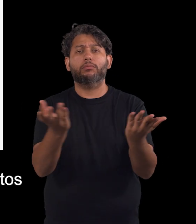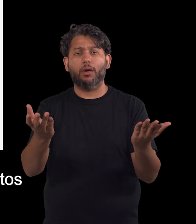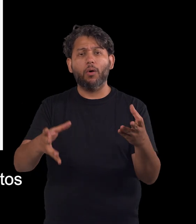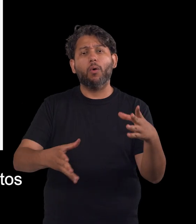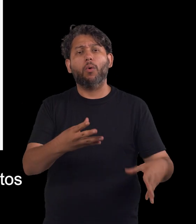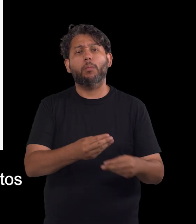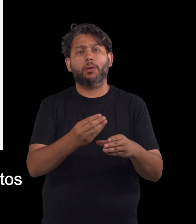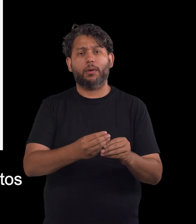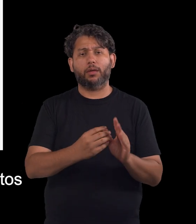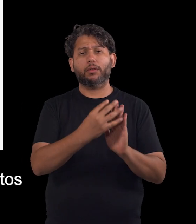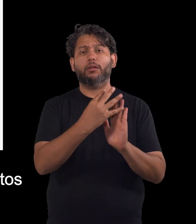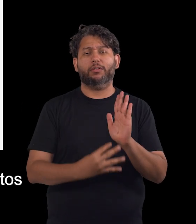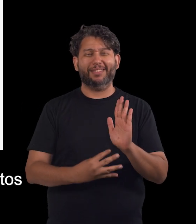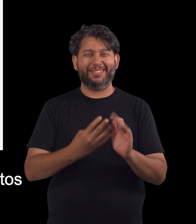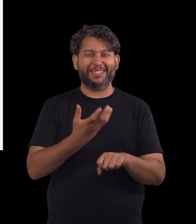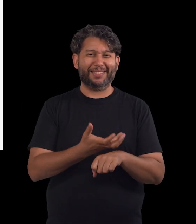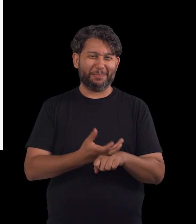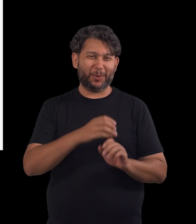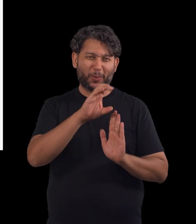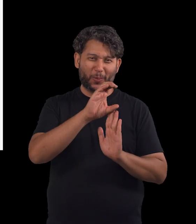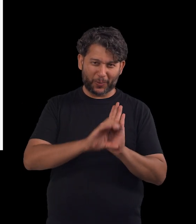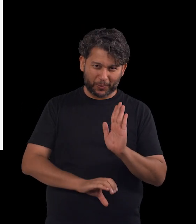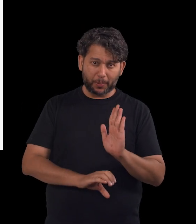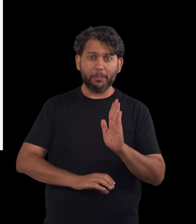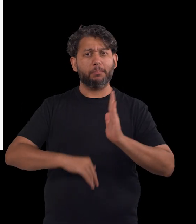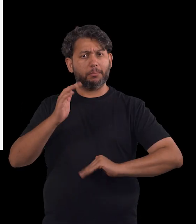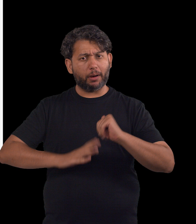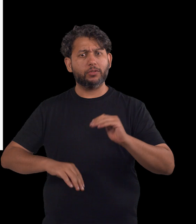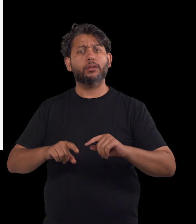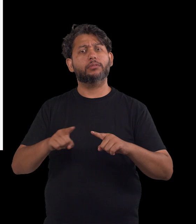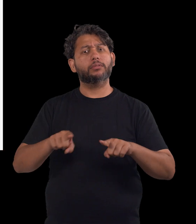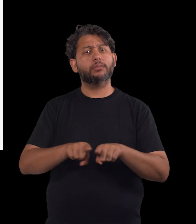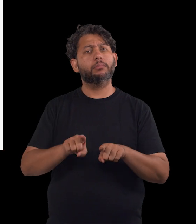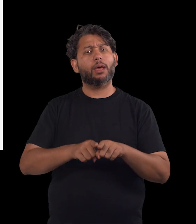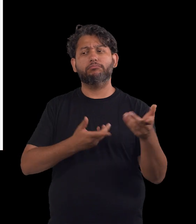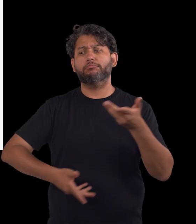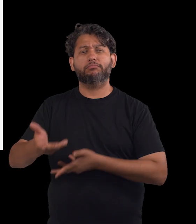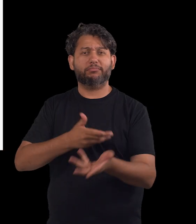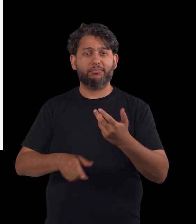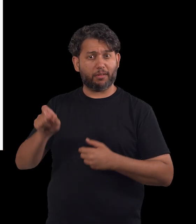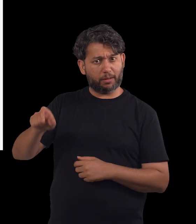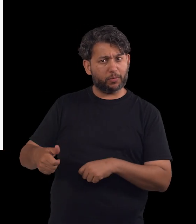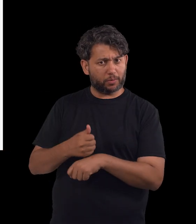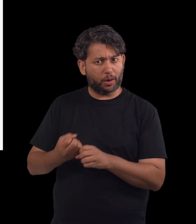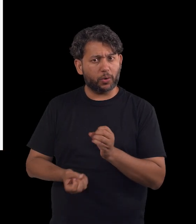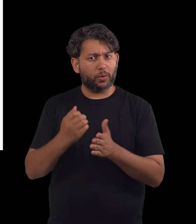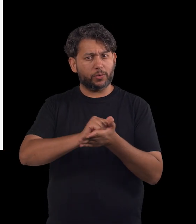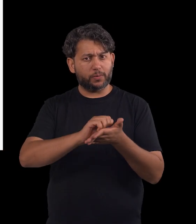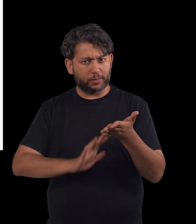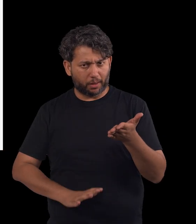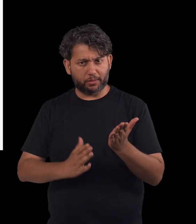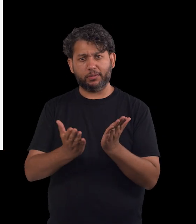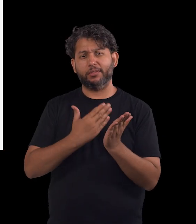propor complementos para o currículo normativo de forma prática e dinâmica. Esse profissional elaborou a